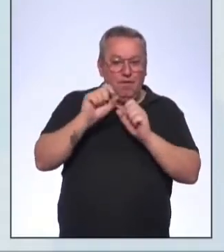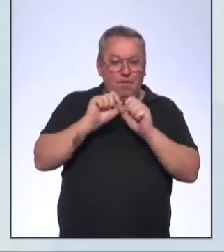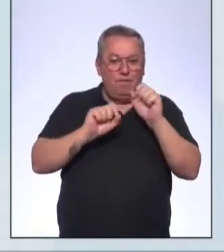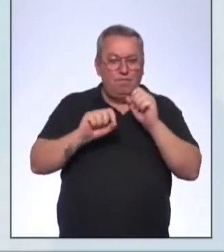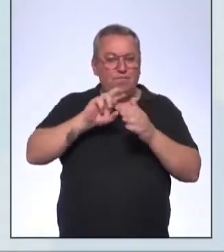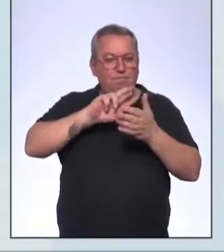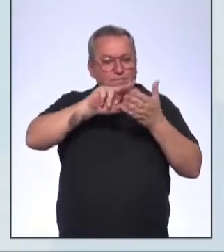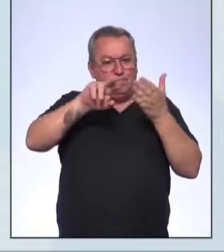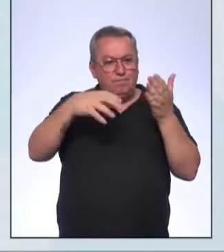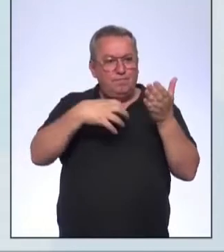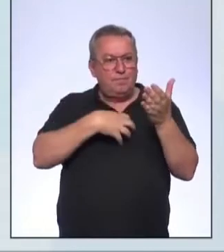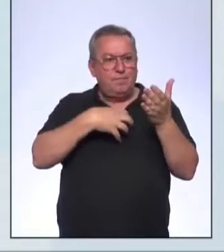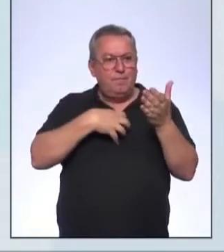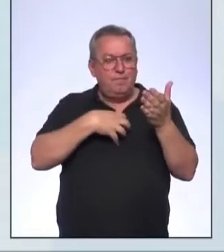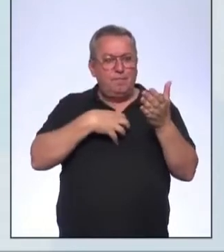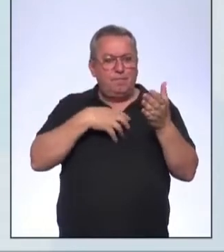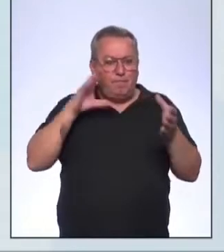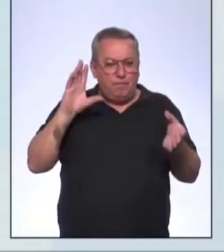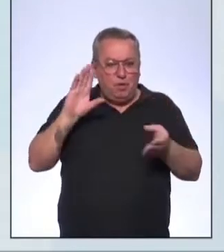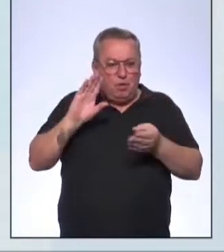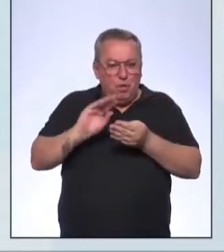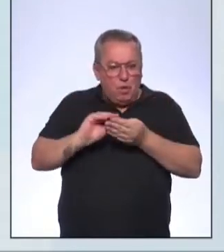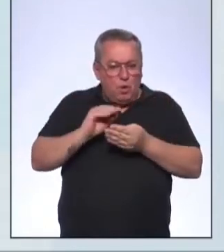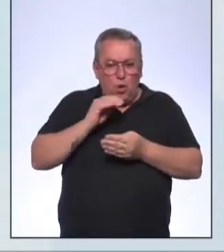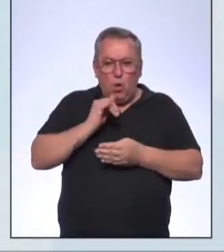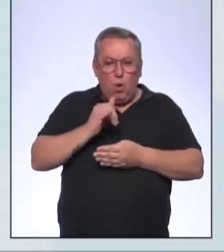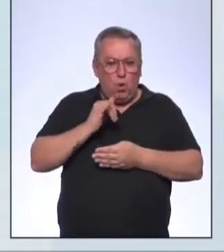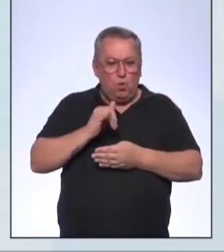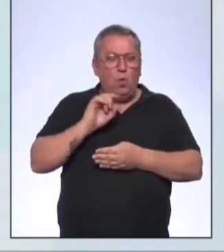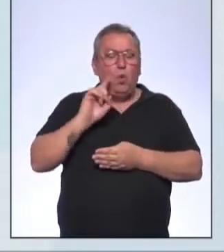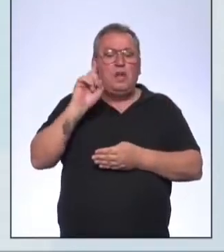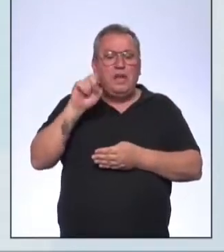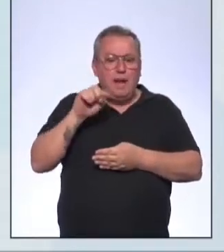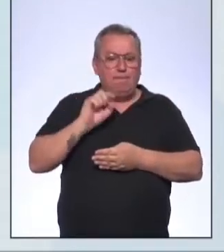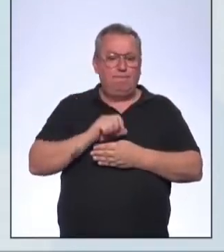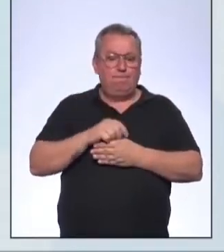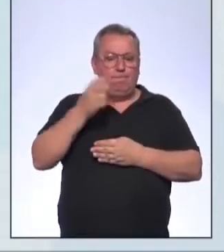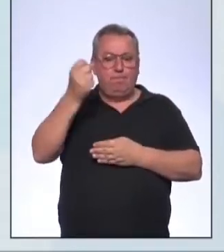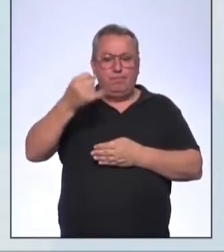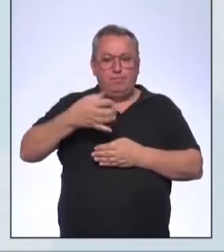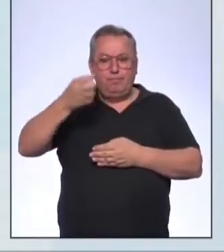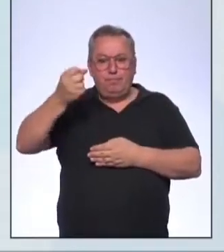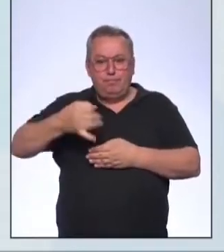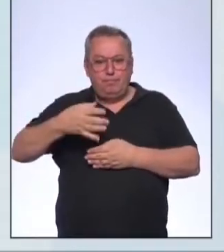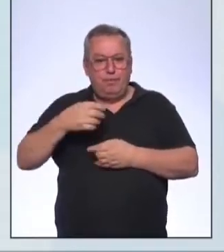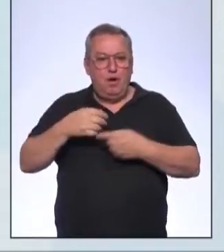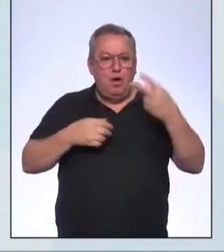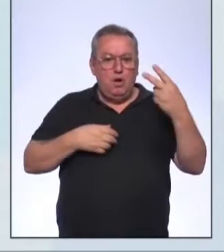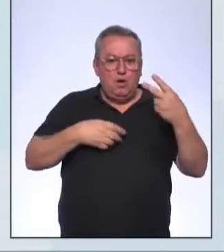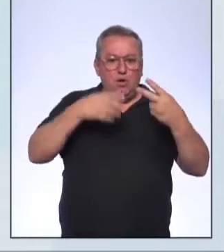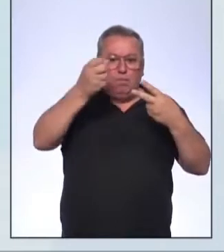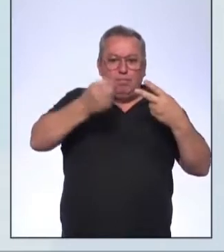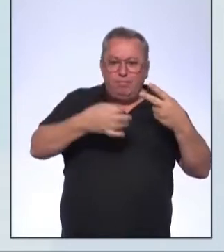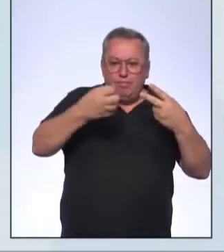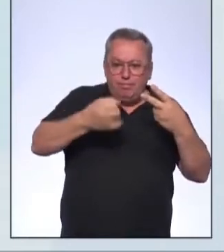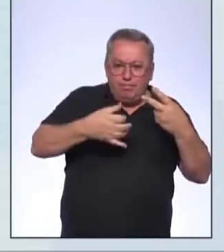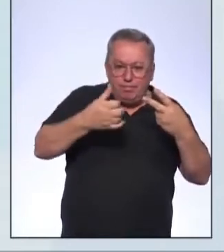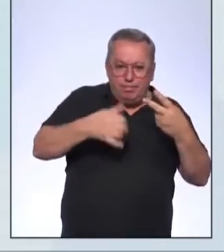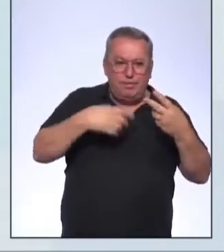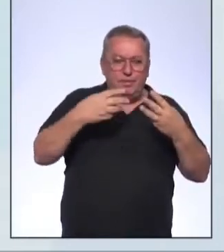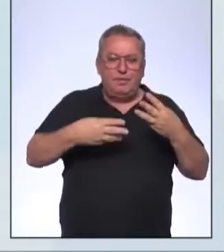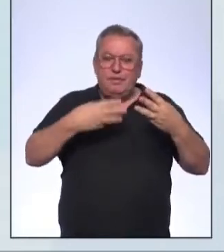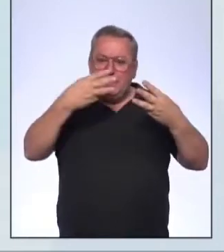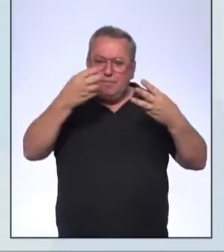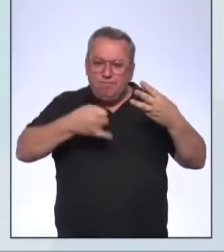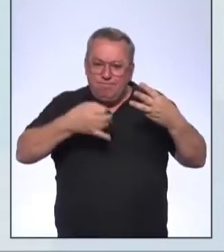façam de forma sintetizada conto o que são o que é conto elemento da narrativa Quais são os elementos da narrativa e